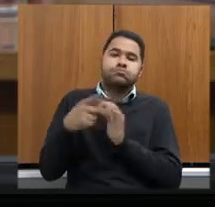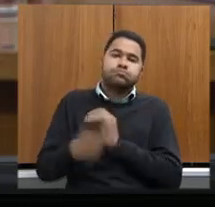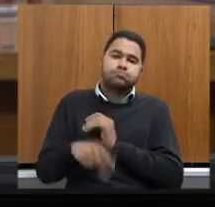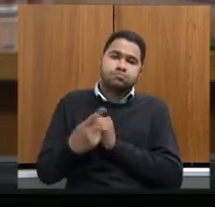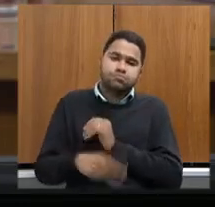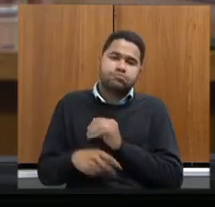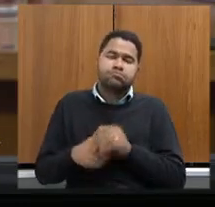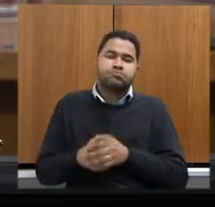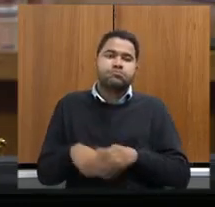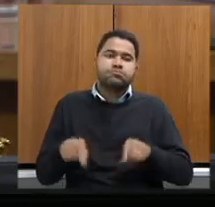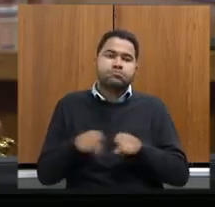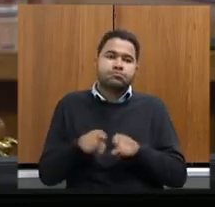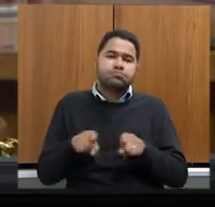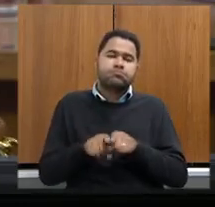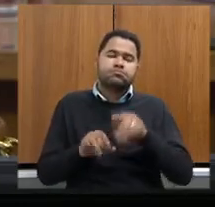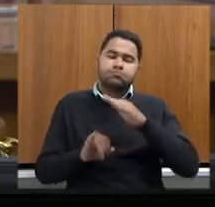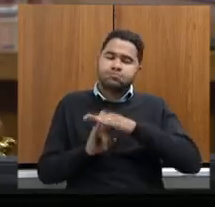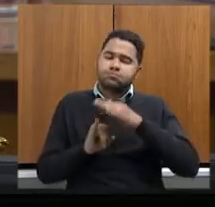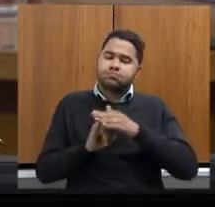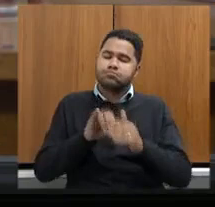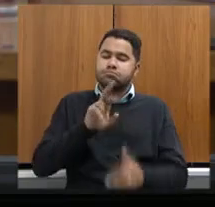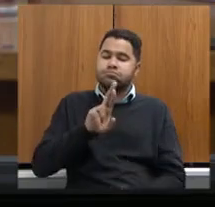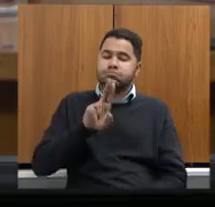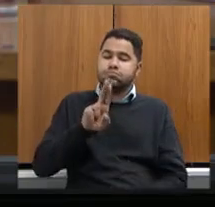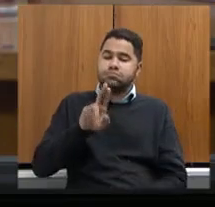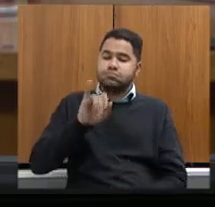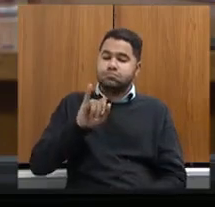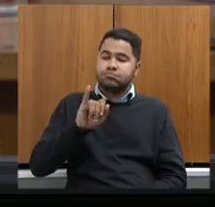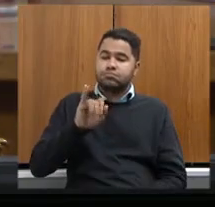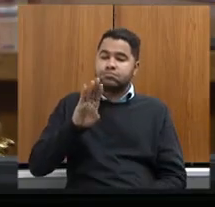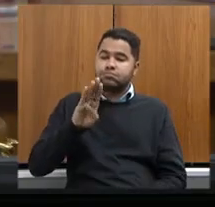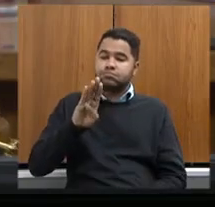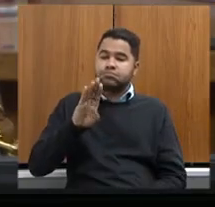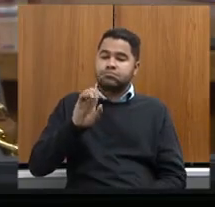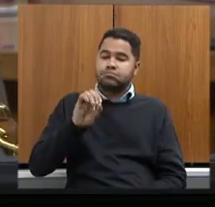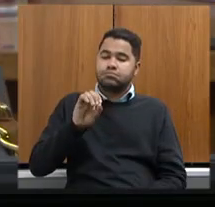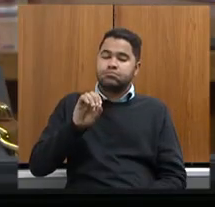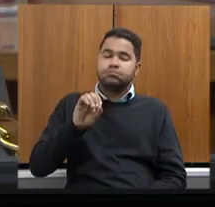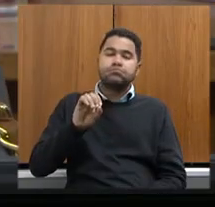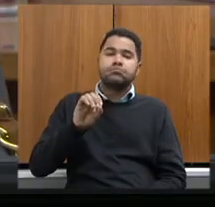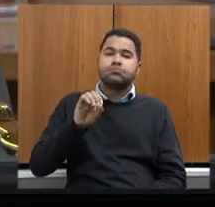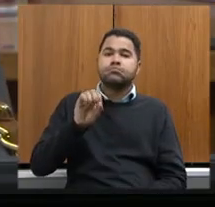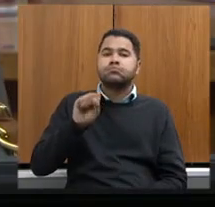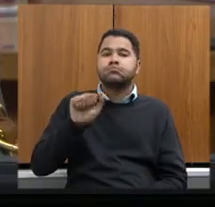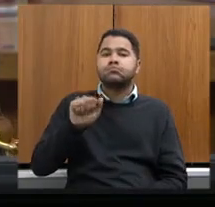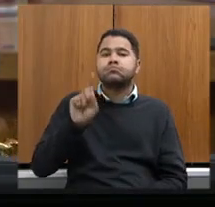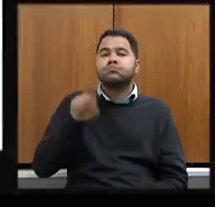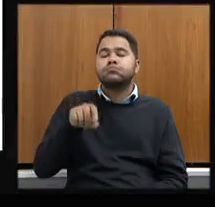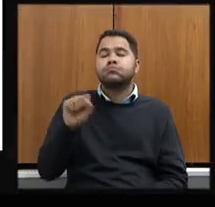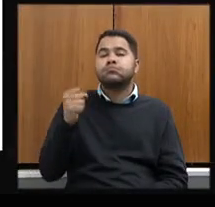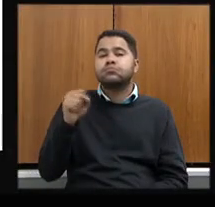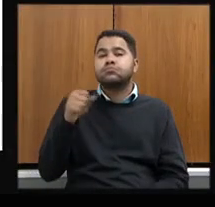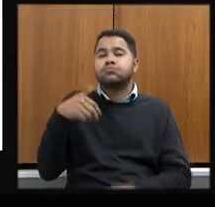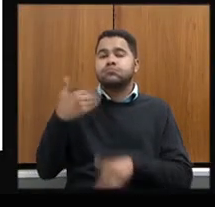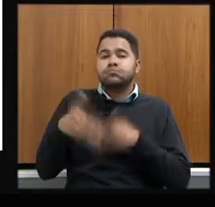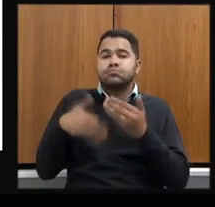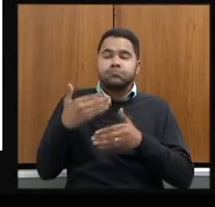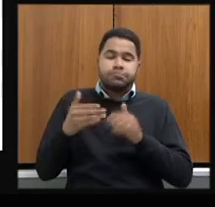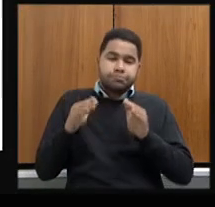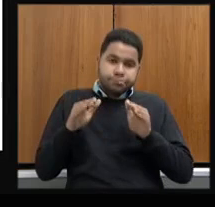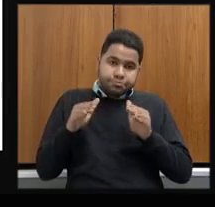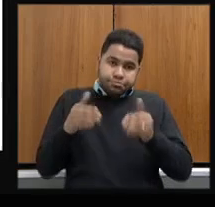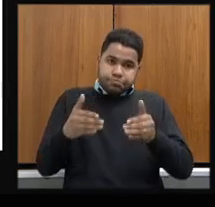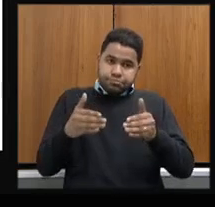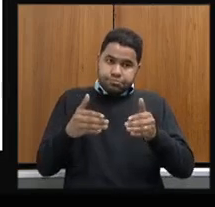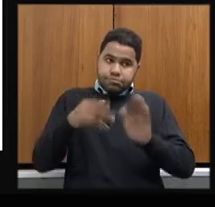da união e também o Instituto Rui Barbosa a gente fez o cálculo acordo de nível de serviço para oito processos de trabalho e referência o